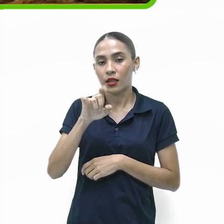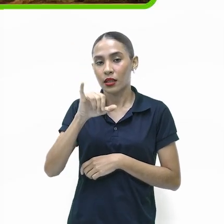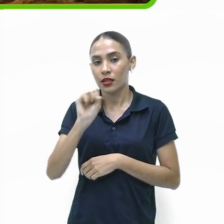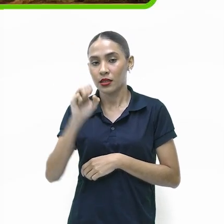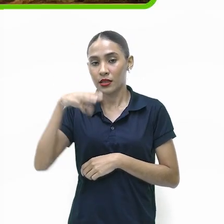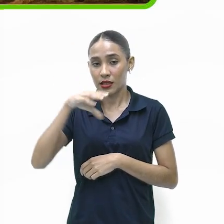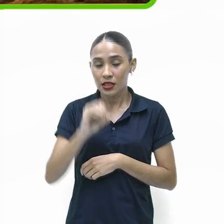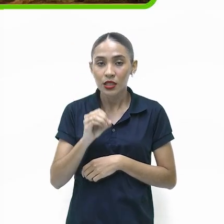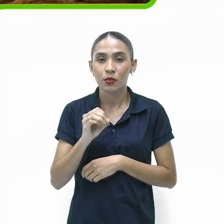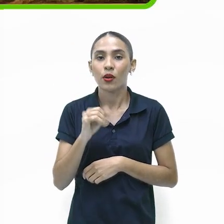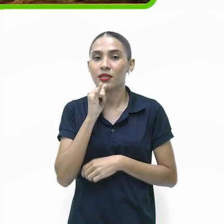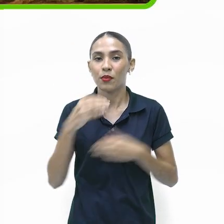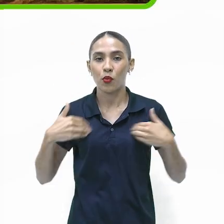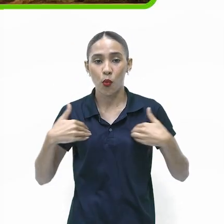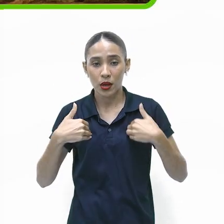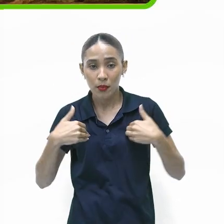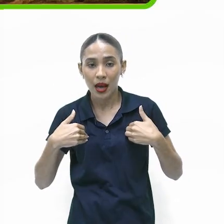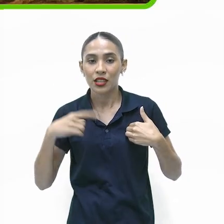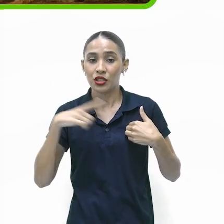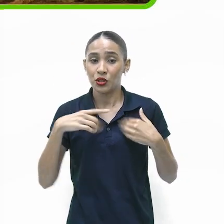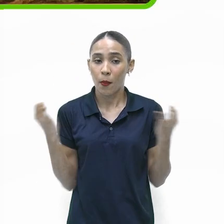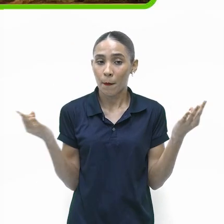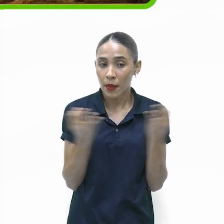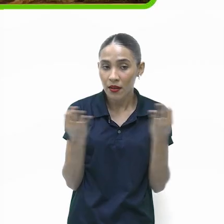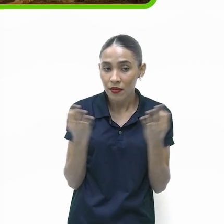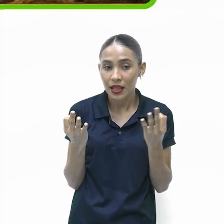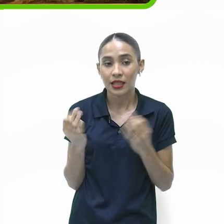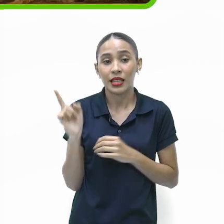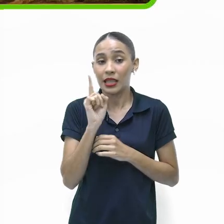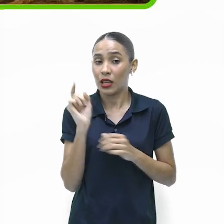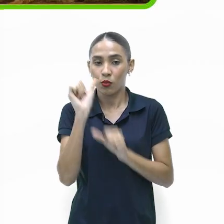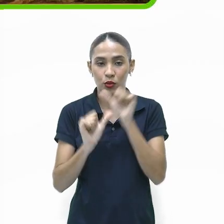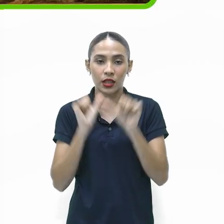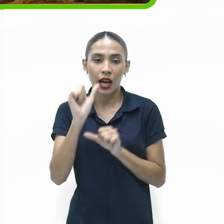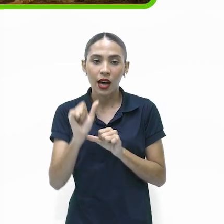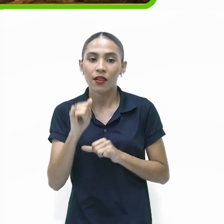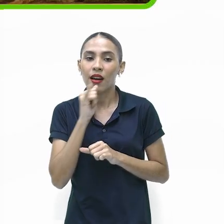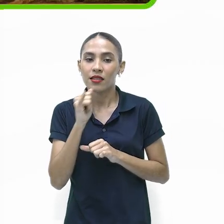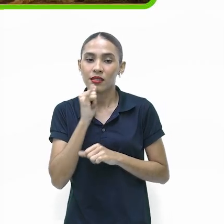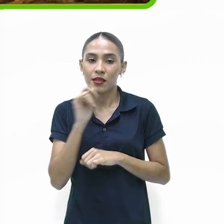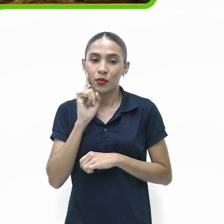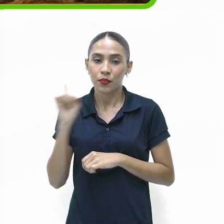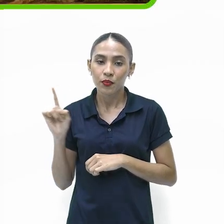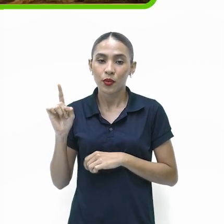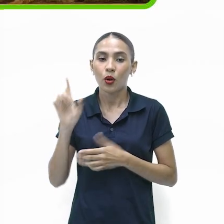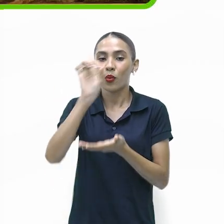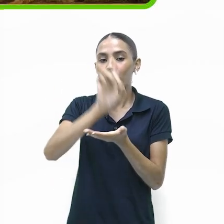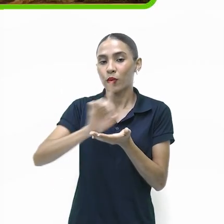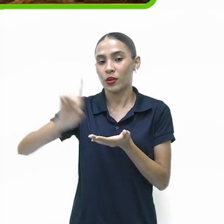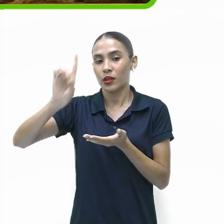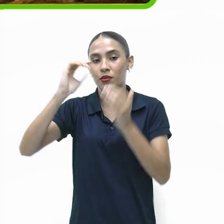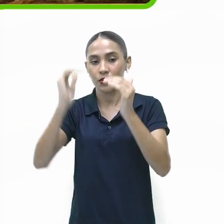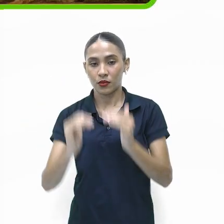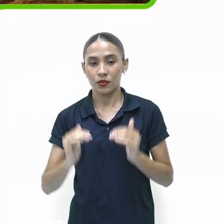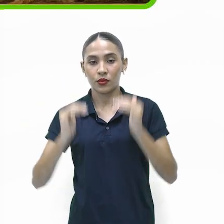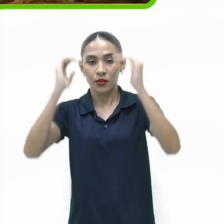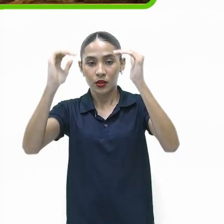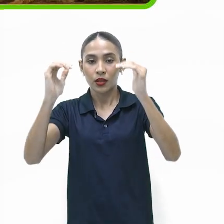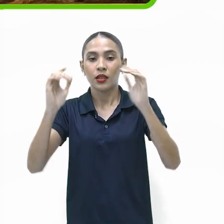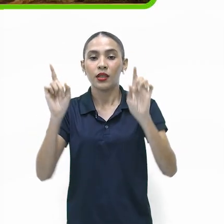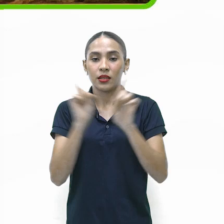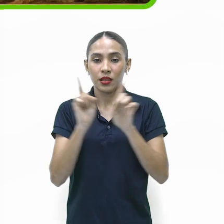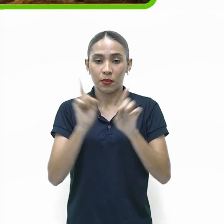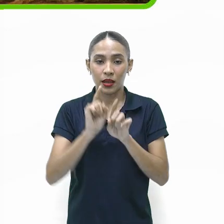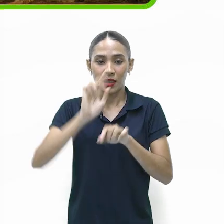eram criadas perfeitas e imutáveis. A grande cadeia do ser seria a ideia principal, que colocava Deus no topo,